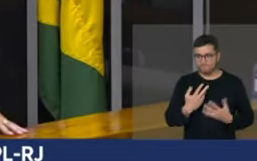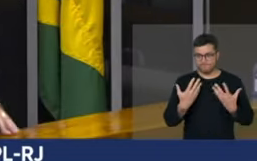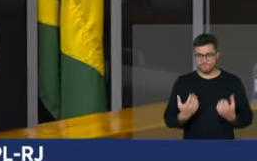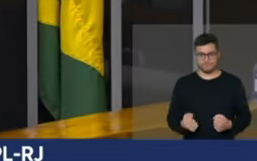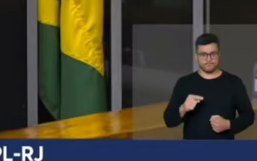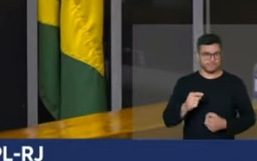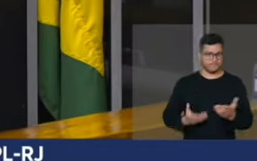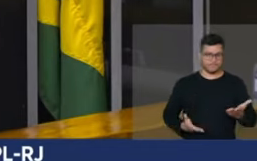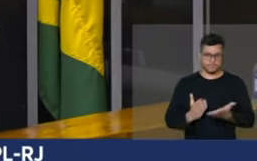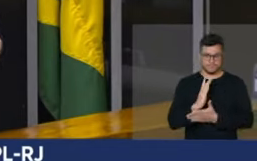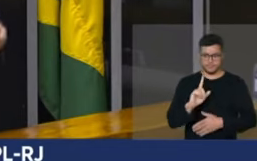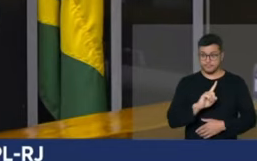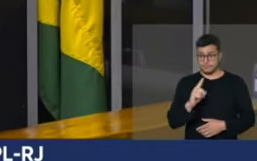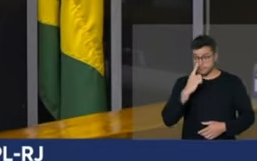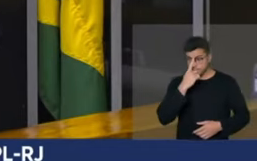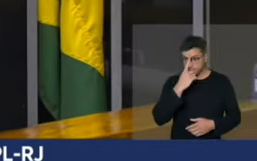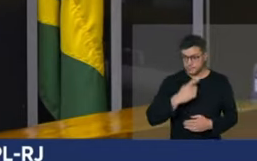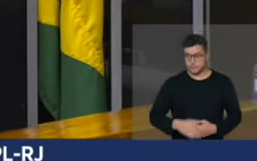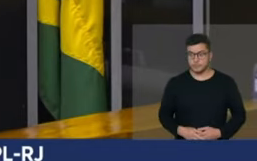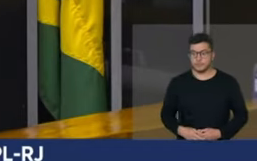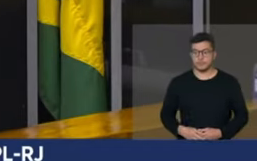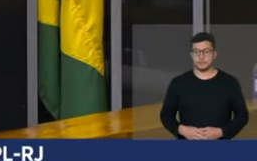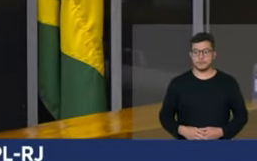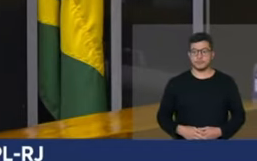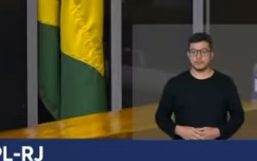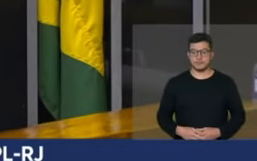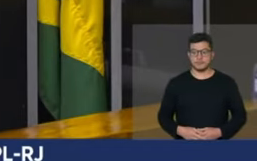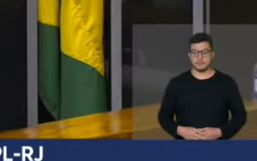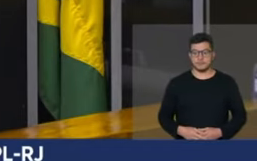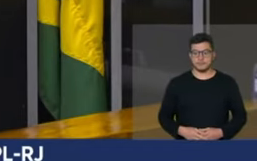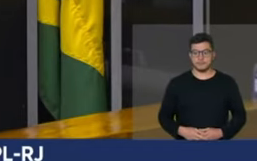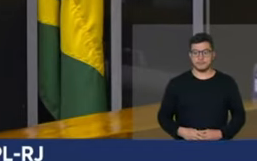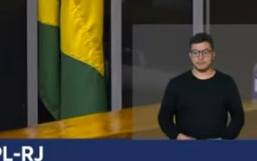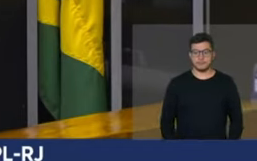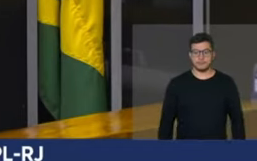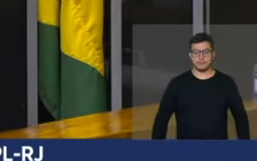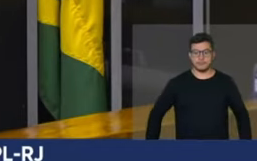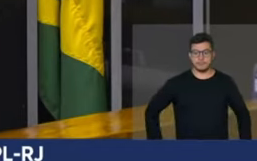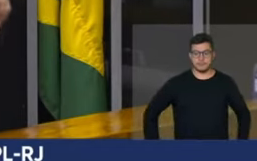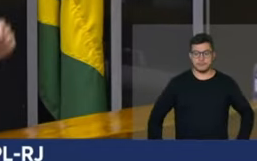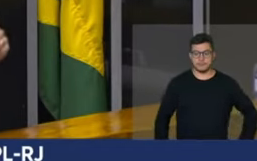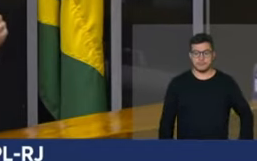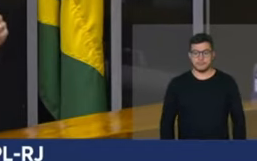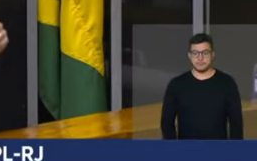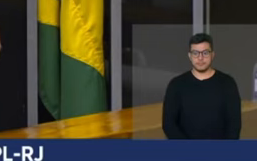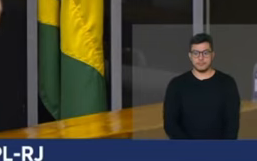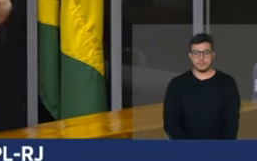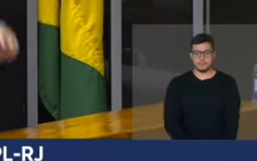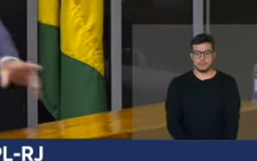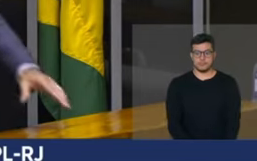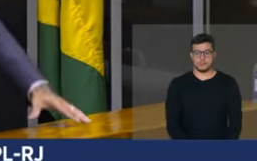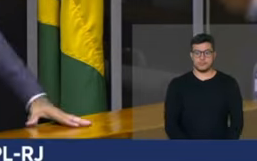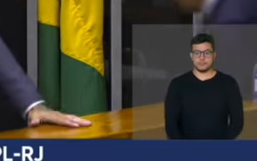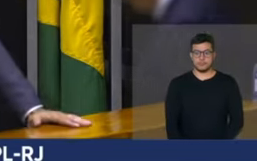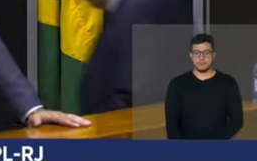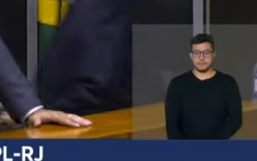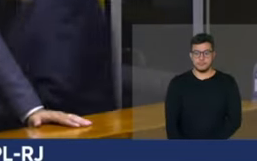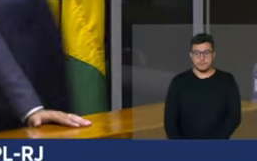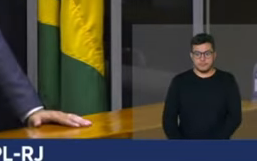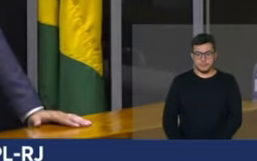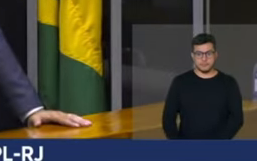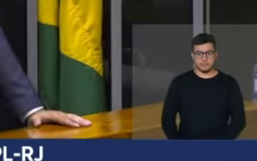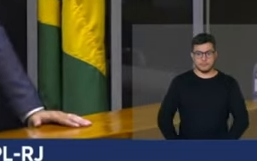casa. Até porque ele colocou uma lei complementar para poder regular essa nova âncora